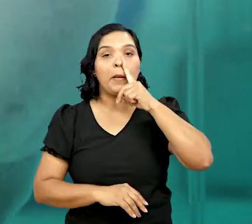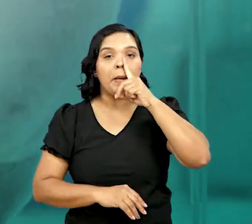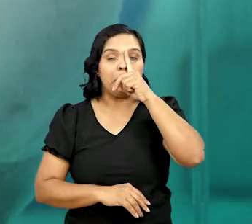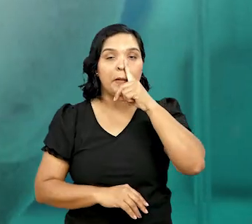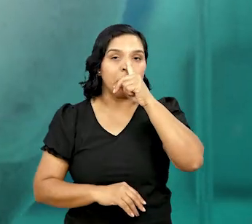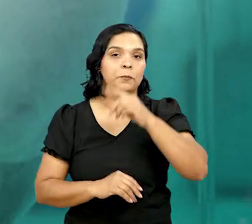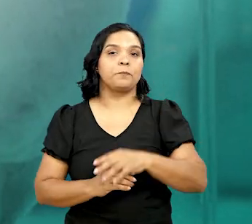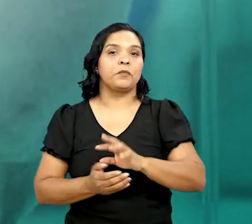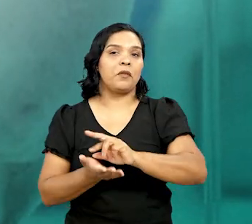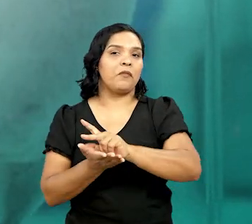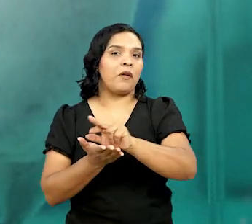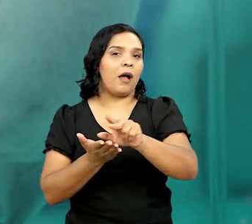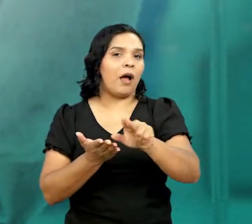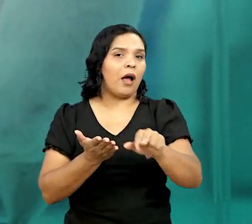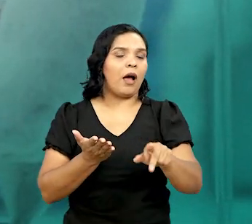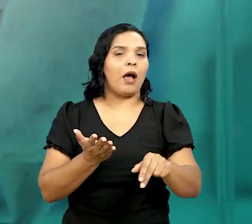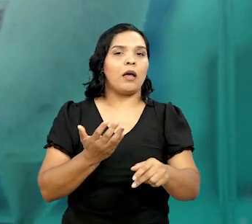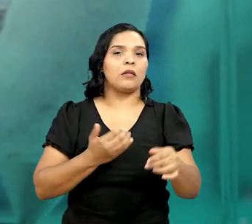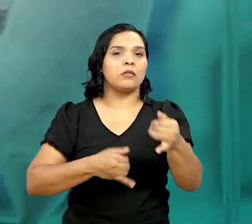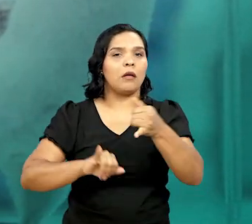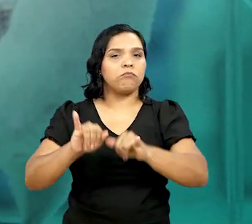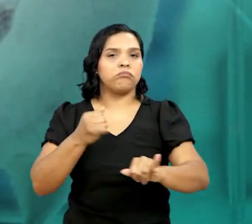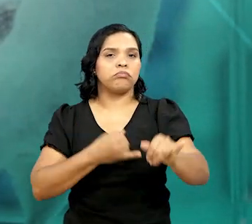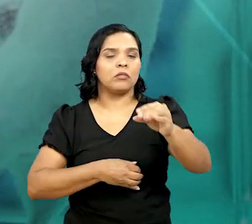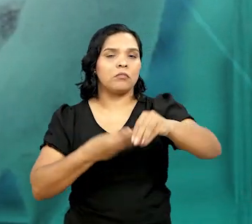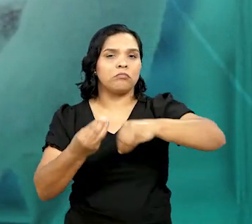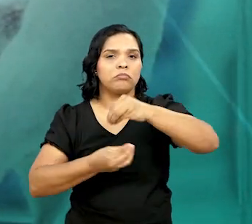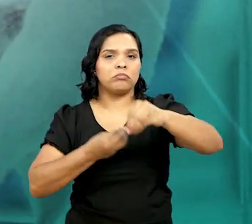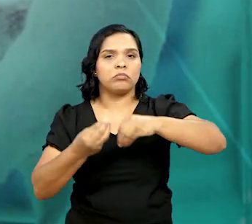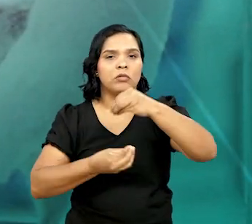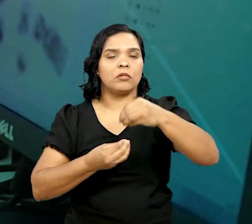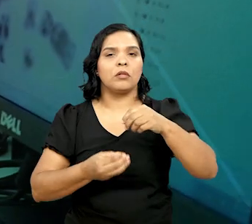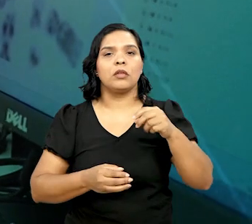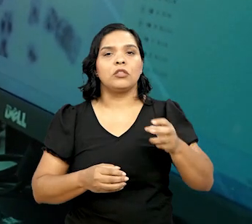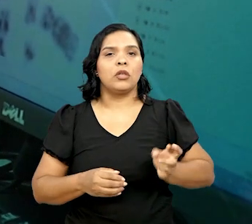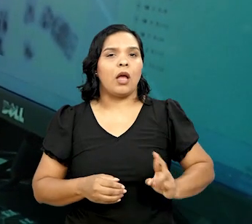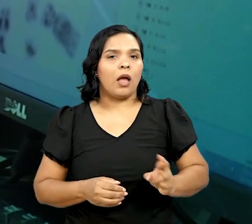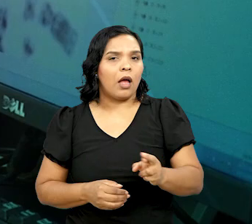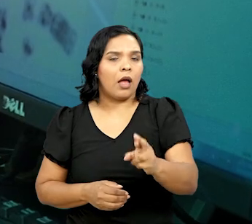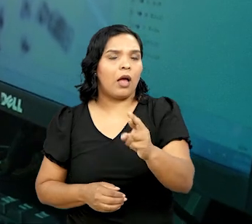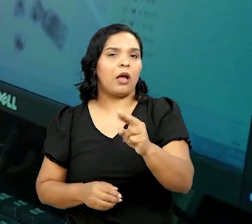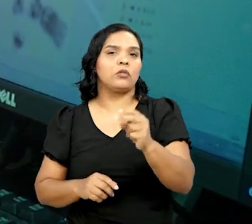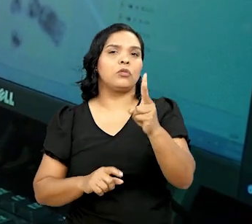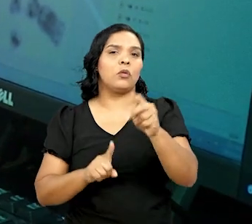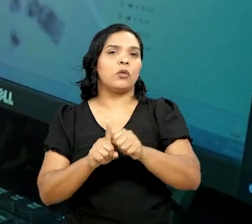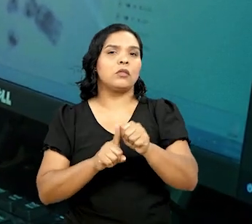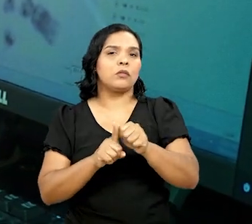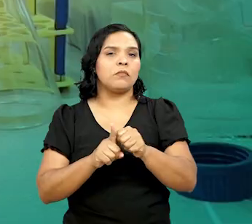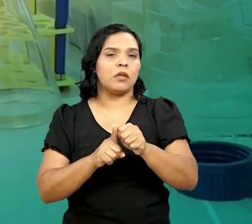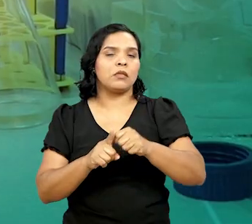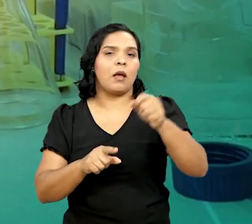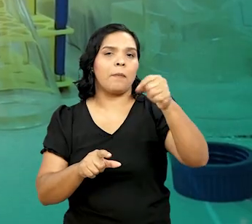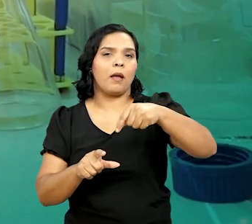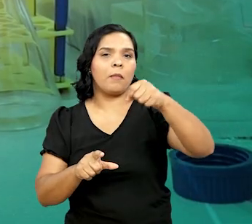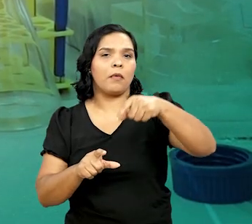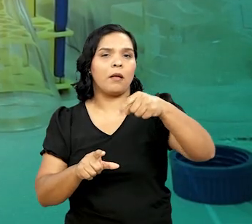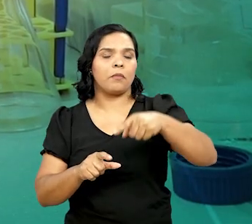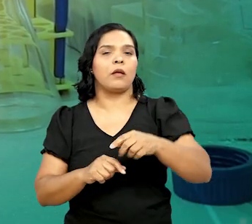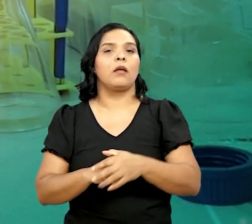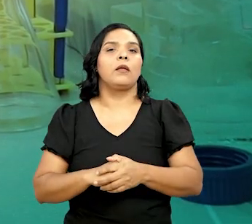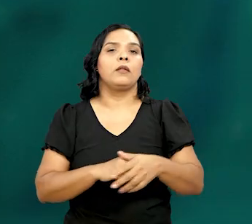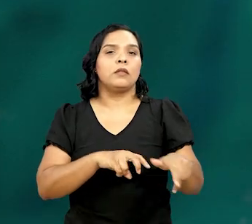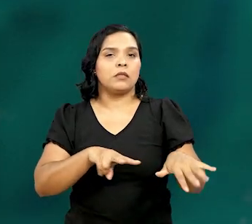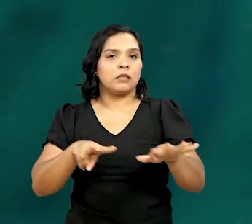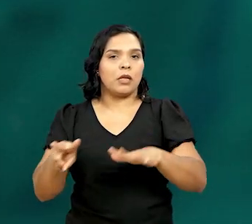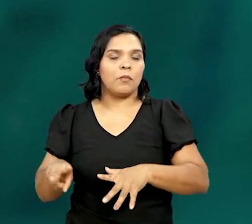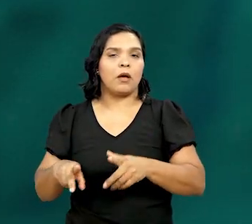perigo. No laboratório foram testadas diferentes formulações em camundongos por um período de 2 meses e meio, sendo 2 aplicações por